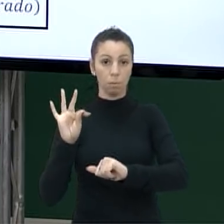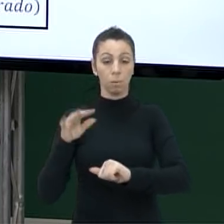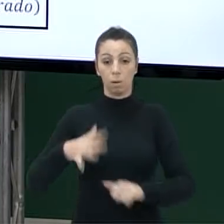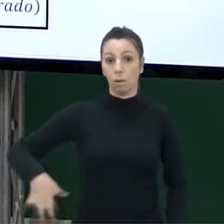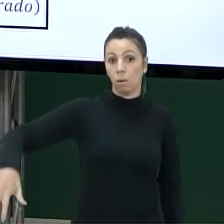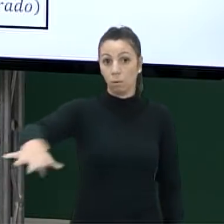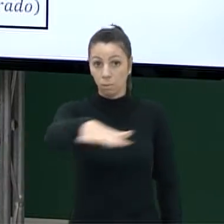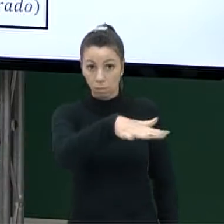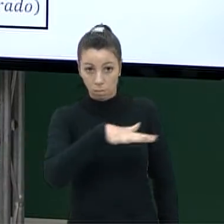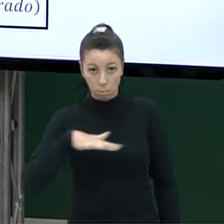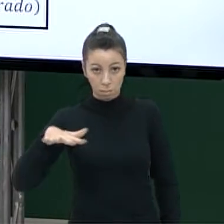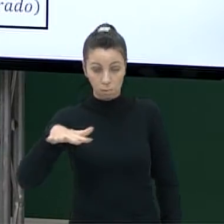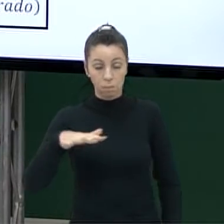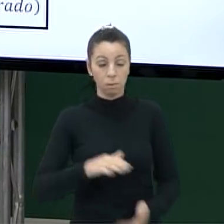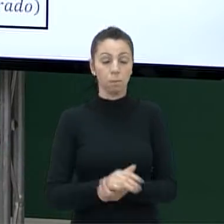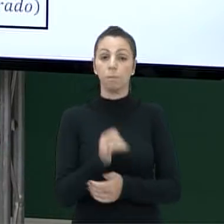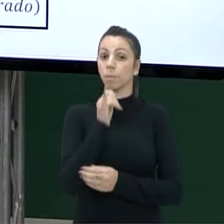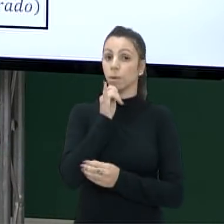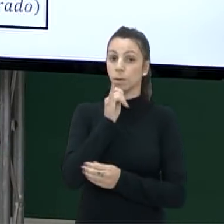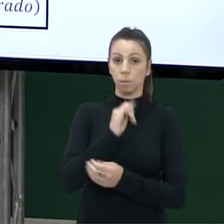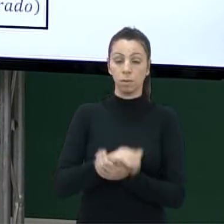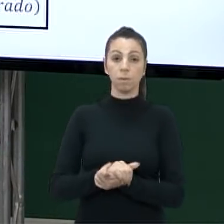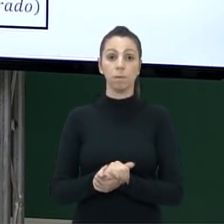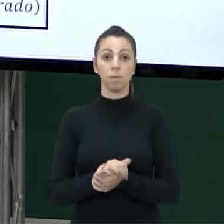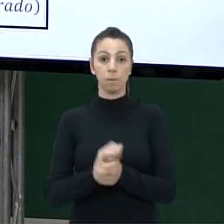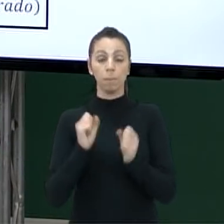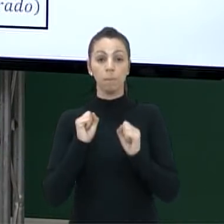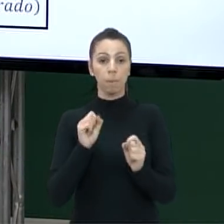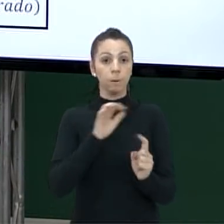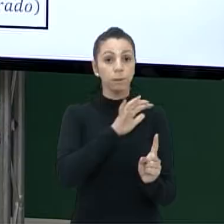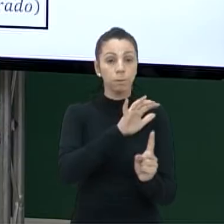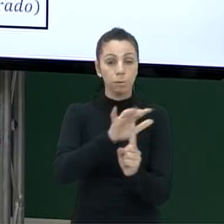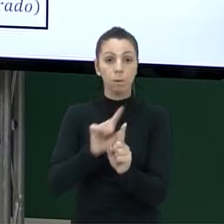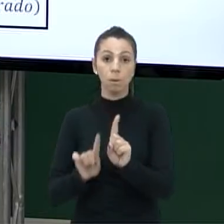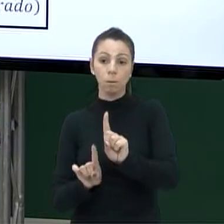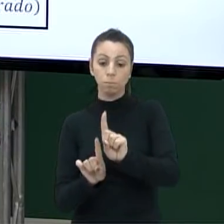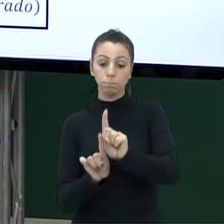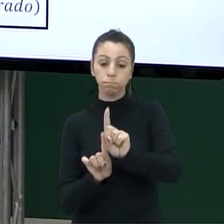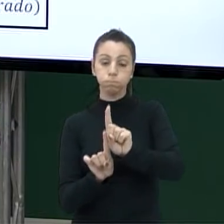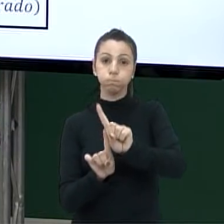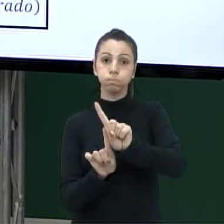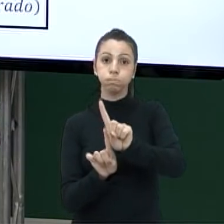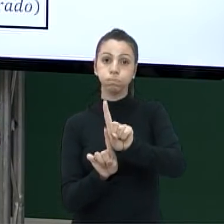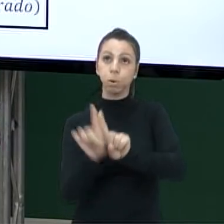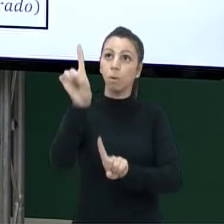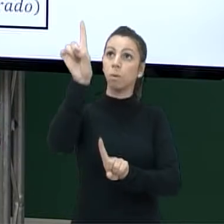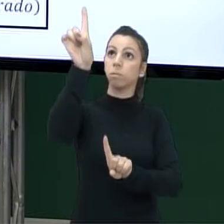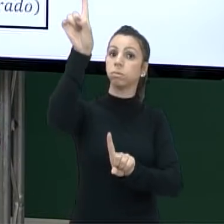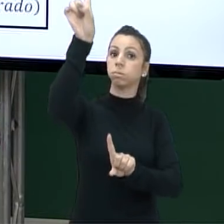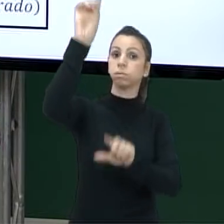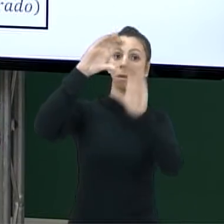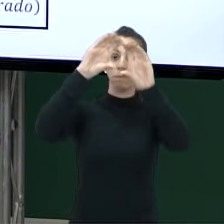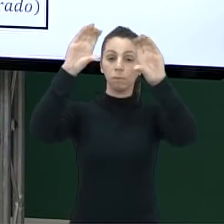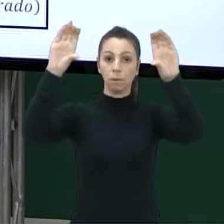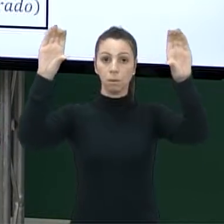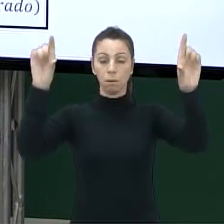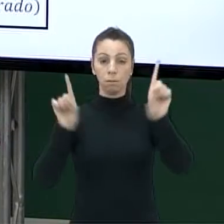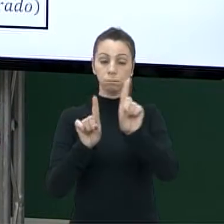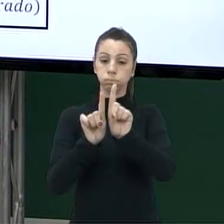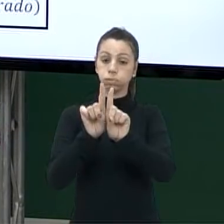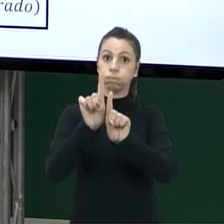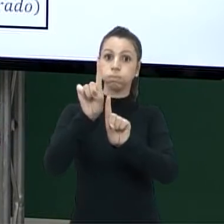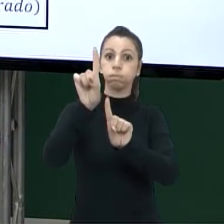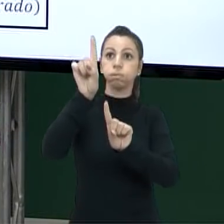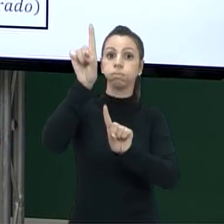certo? Então, por exemplo, eu posso aplicar ela a uma situação de um foguete, em que ele é lançado ao espaço, em que praticamente a sua